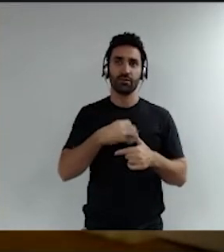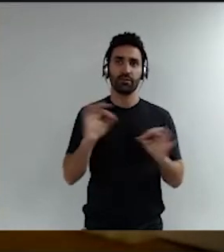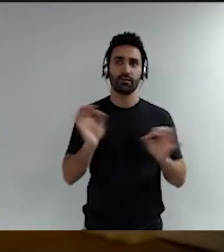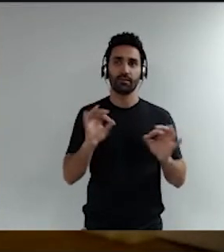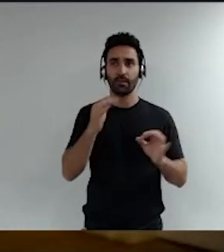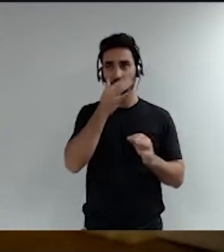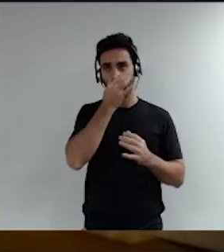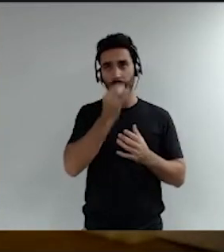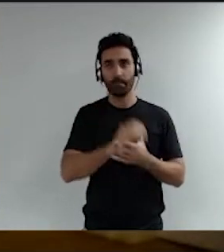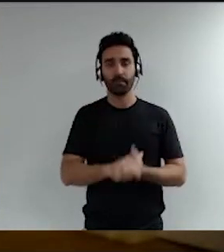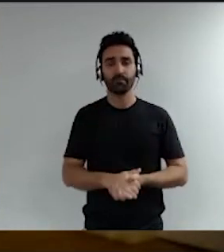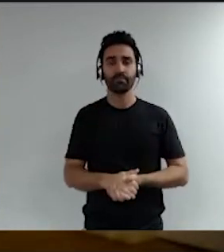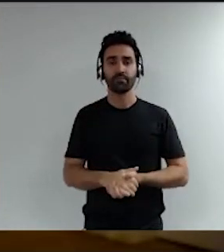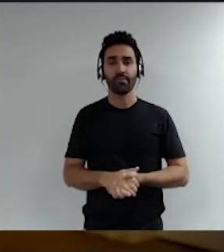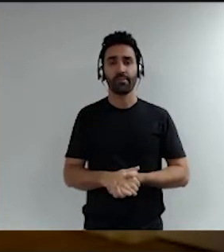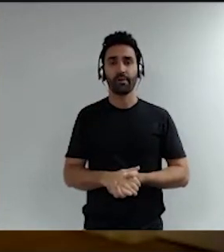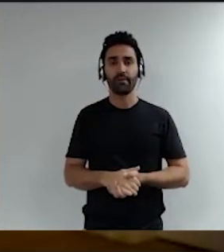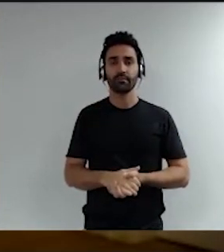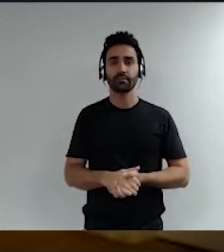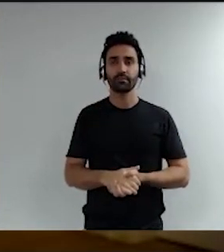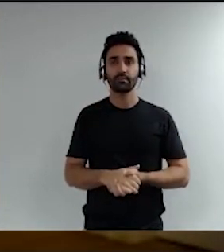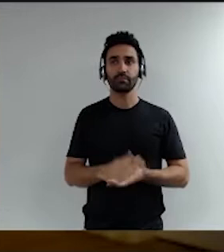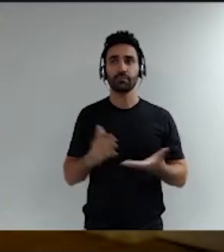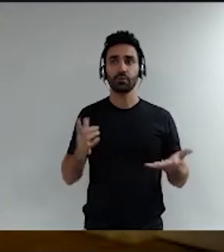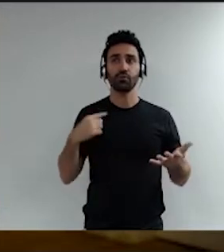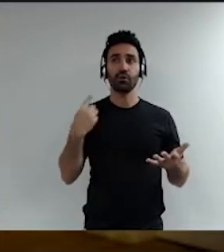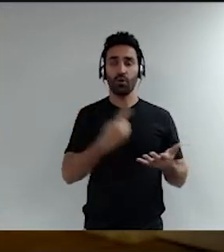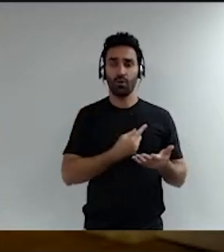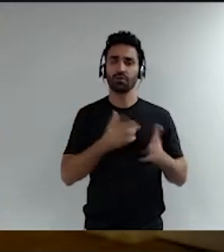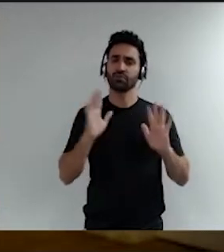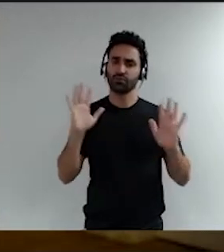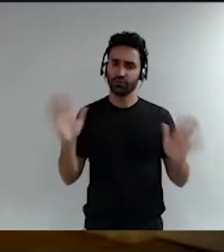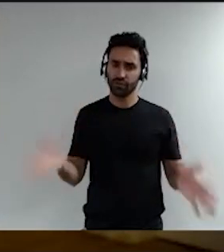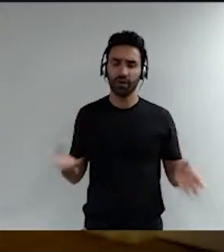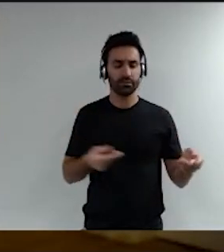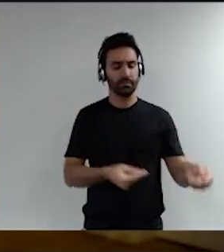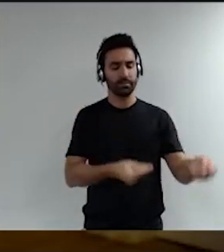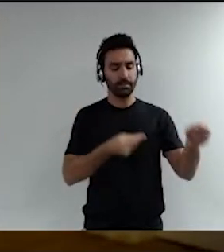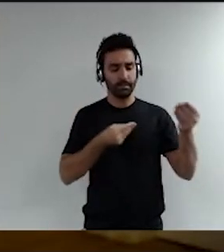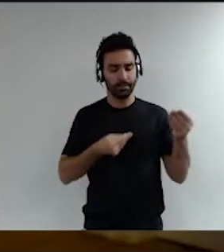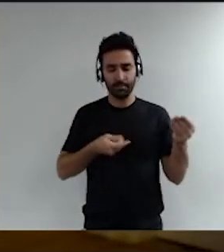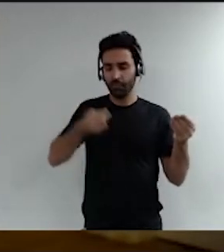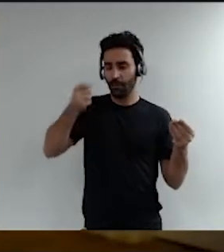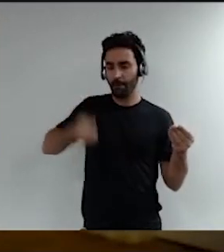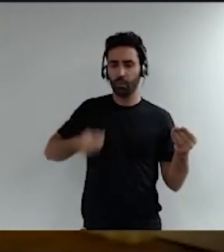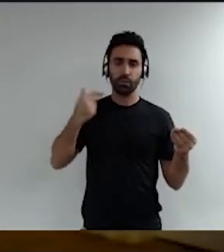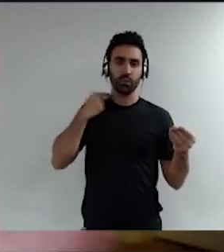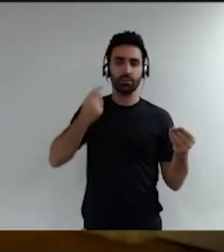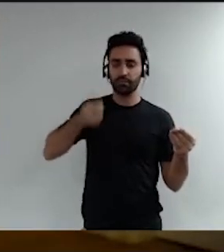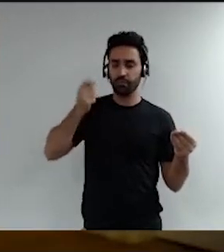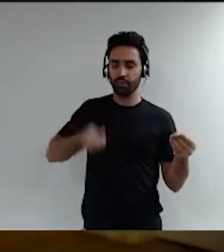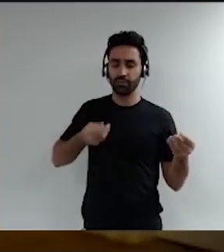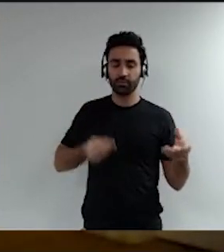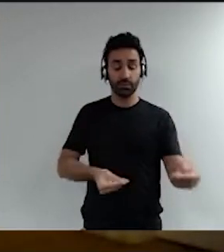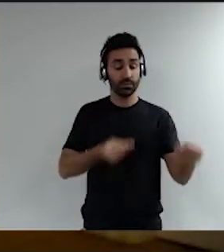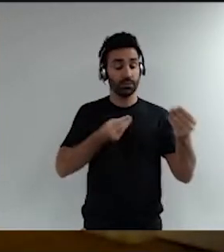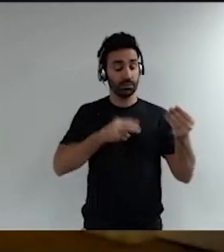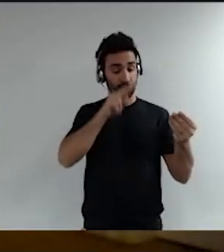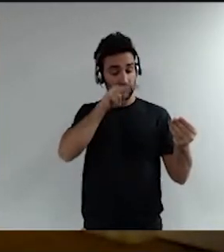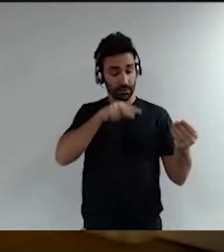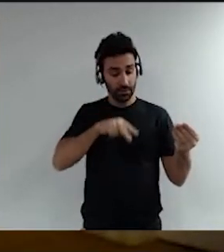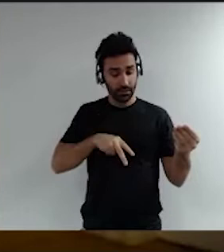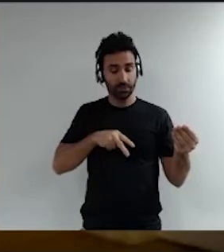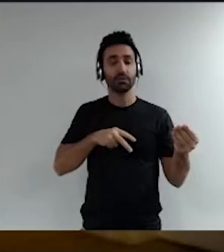Aqui, todos nós, que recebemos uma sentença pronta de um órgão colegiado, vamos querer